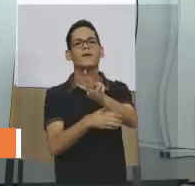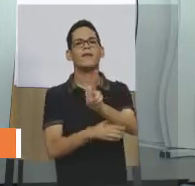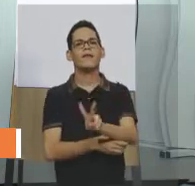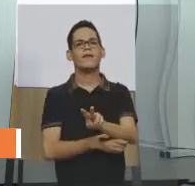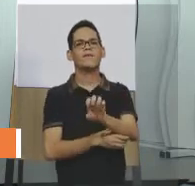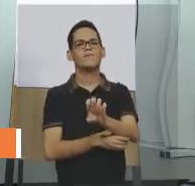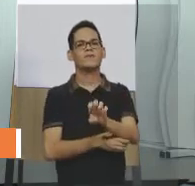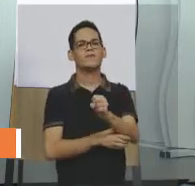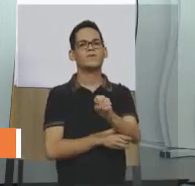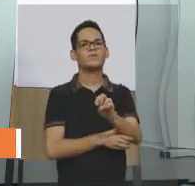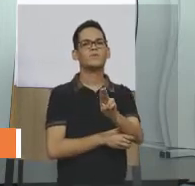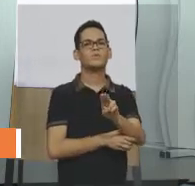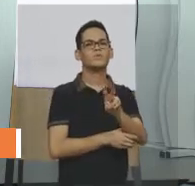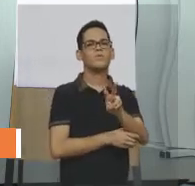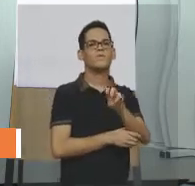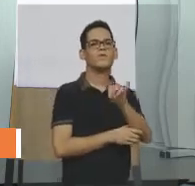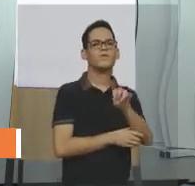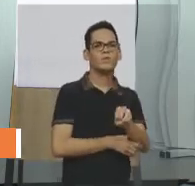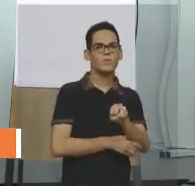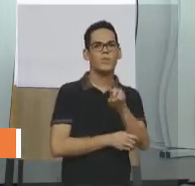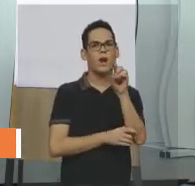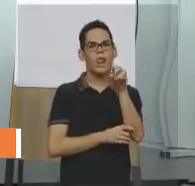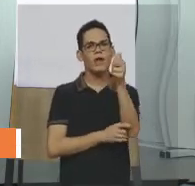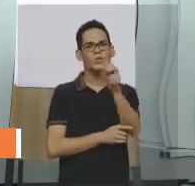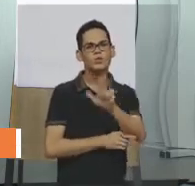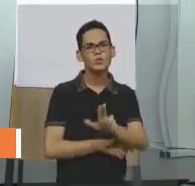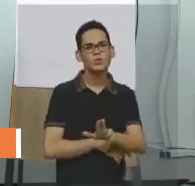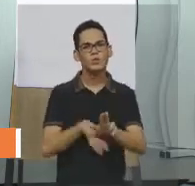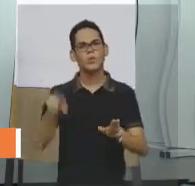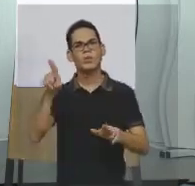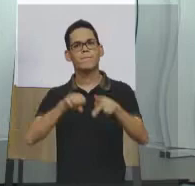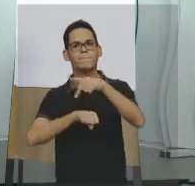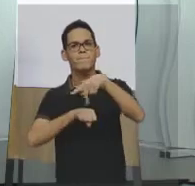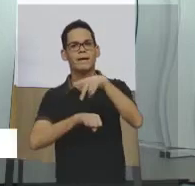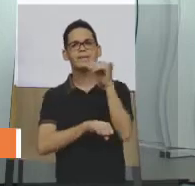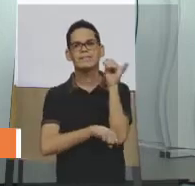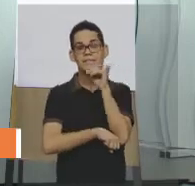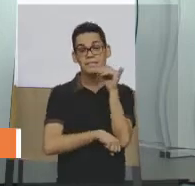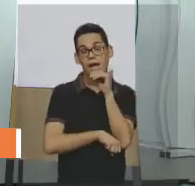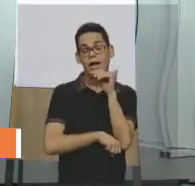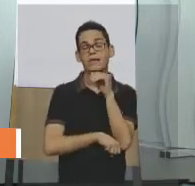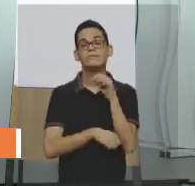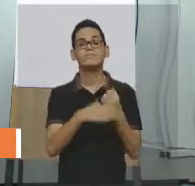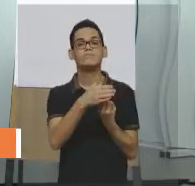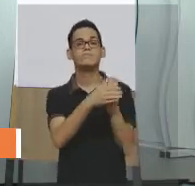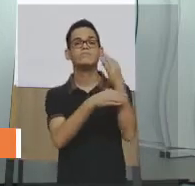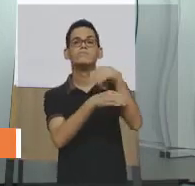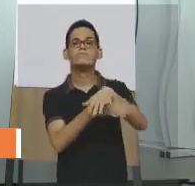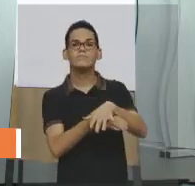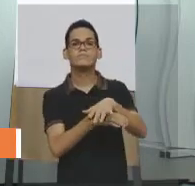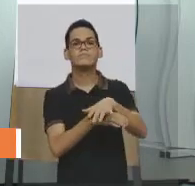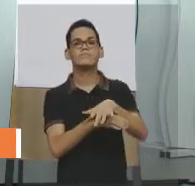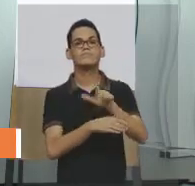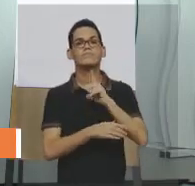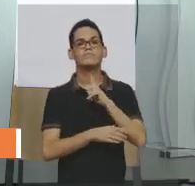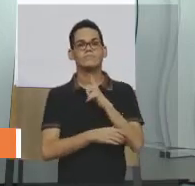sobre o vulcão Vesúvio. É um vulcão lá no sul da Itália. Esse vulcão,